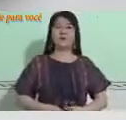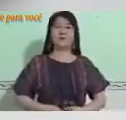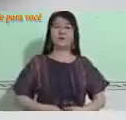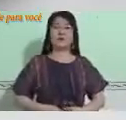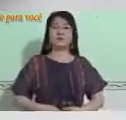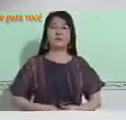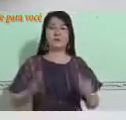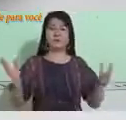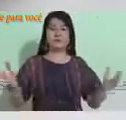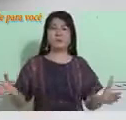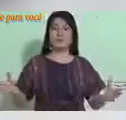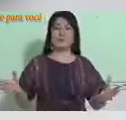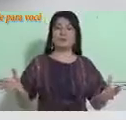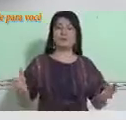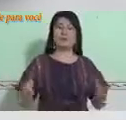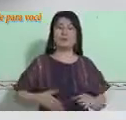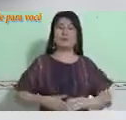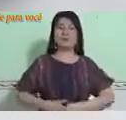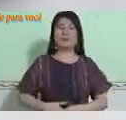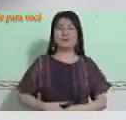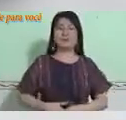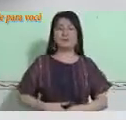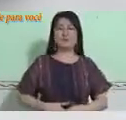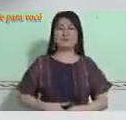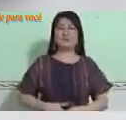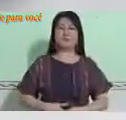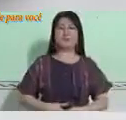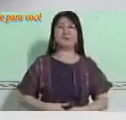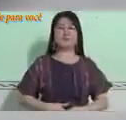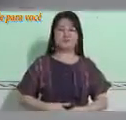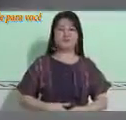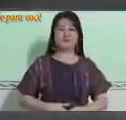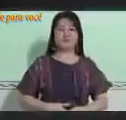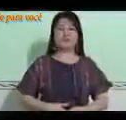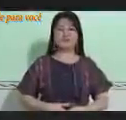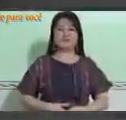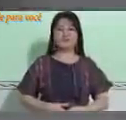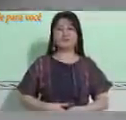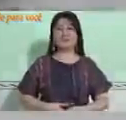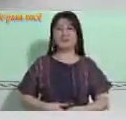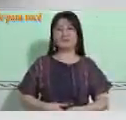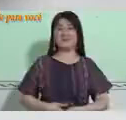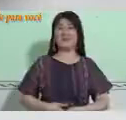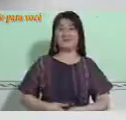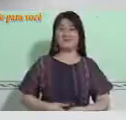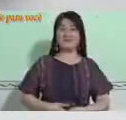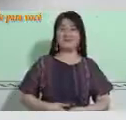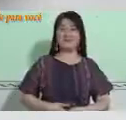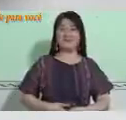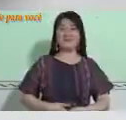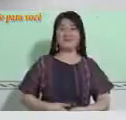Como tratar dois pontos: é necessário comer ou beber algum alimento ou bebida açucarada e de fácil digestão, como um